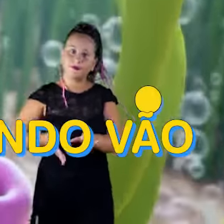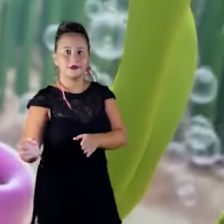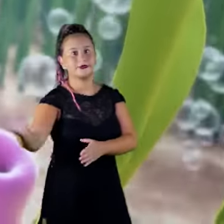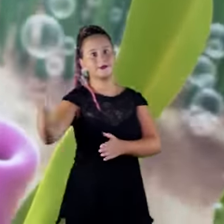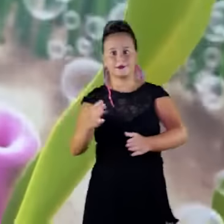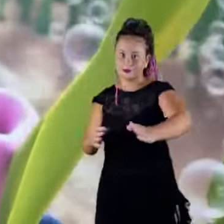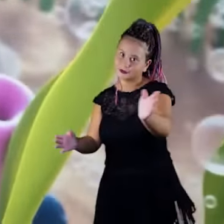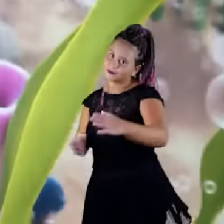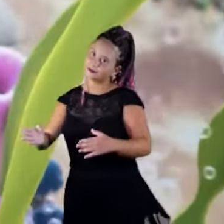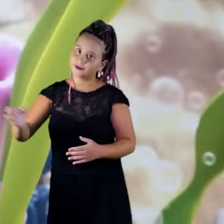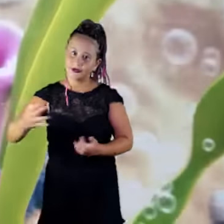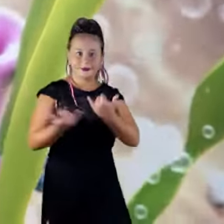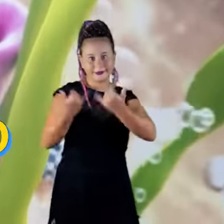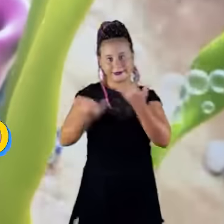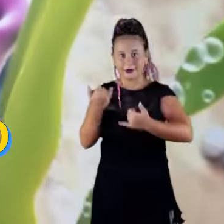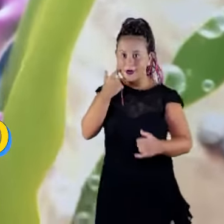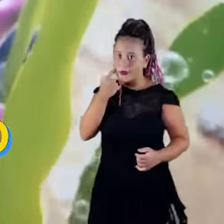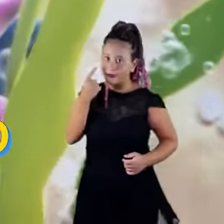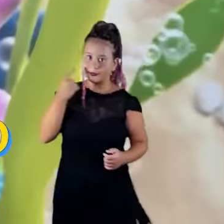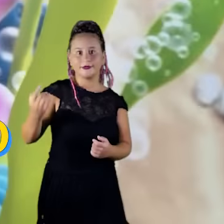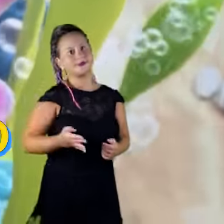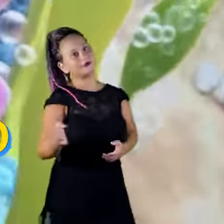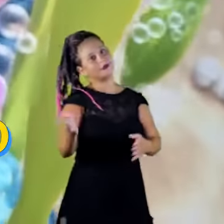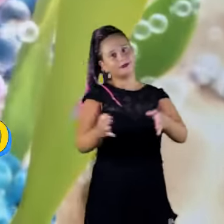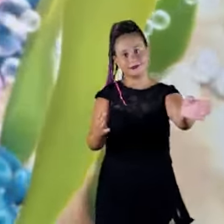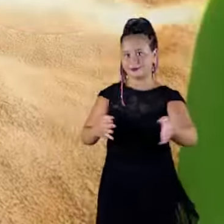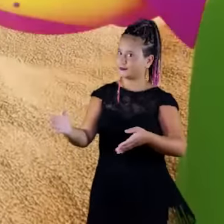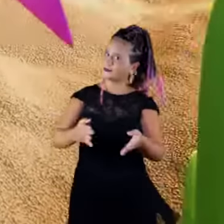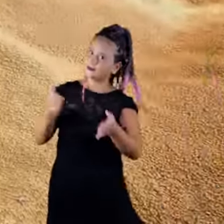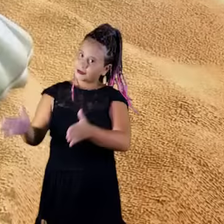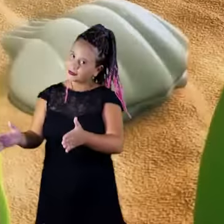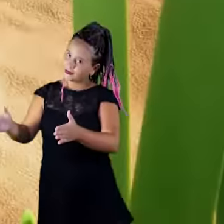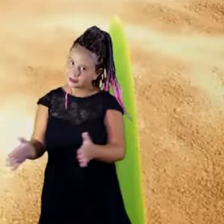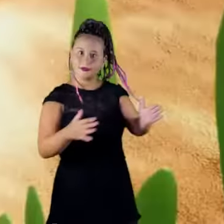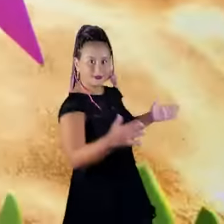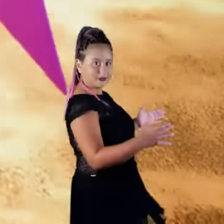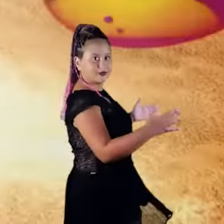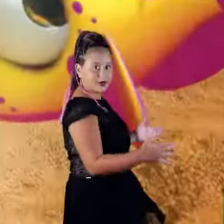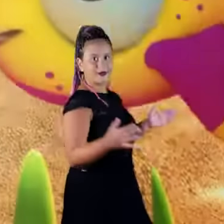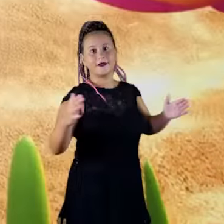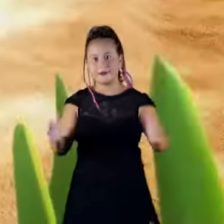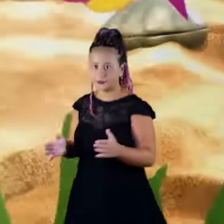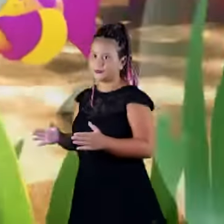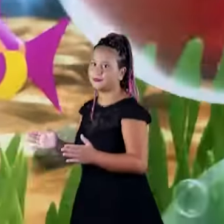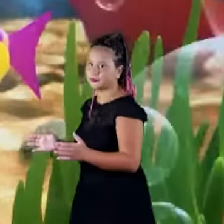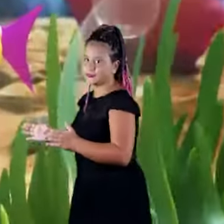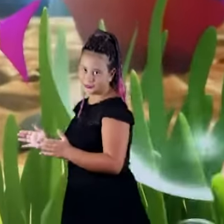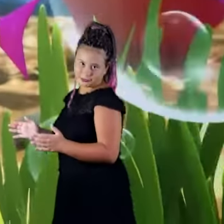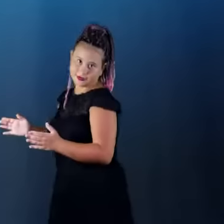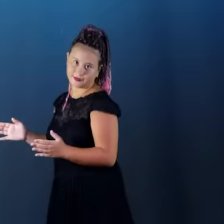vão. Vejam como brincam, bem cuidados eles estão. Um é pequenino, outro bem